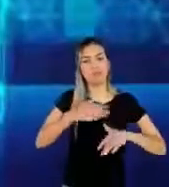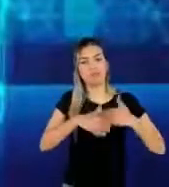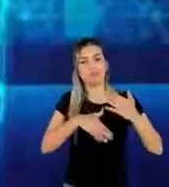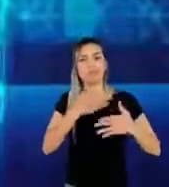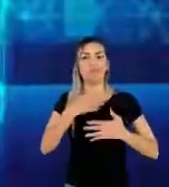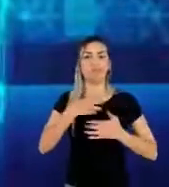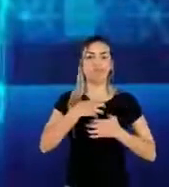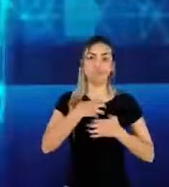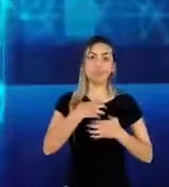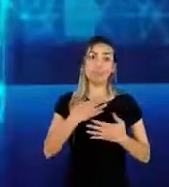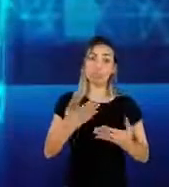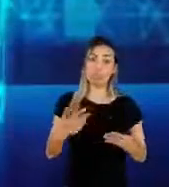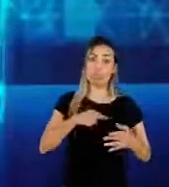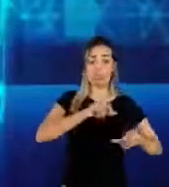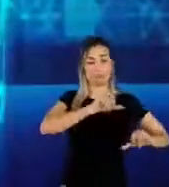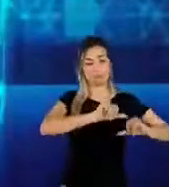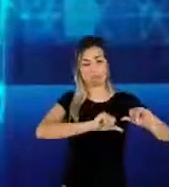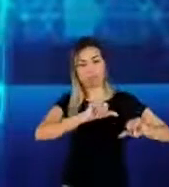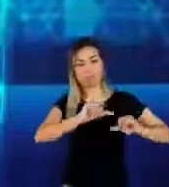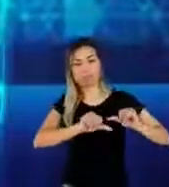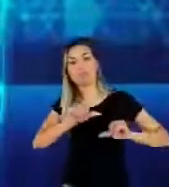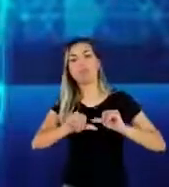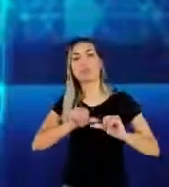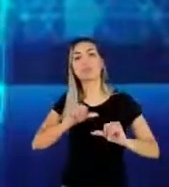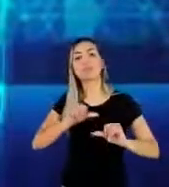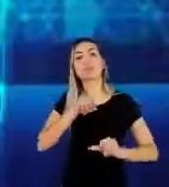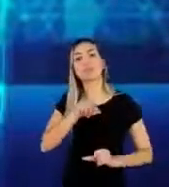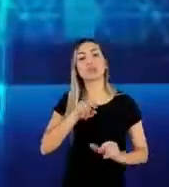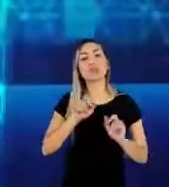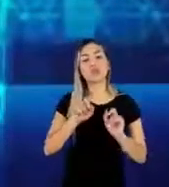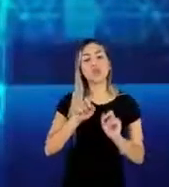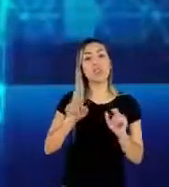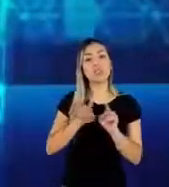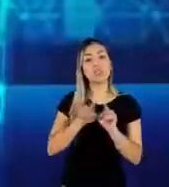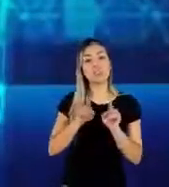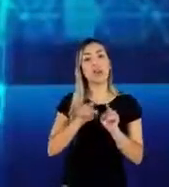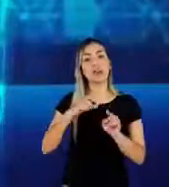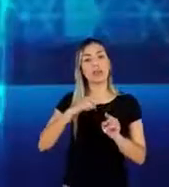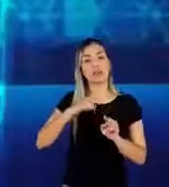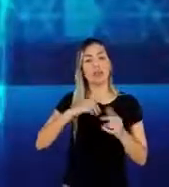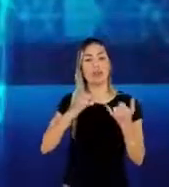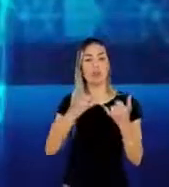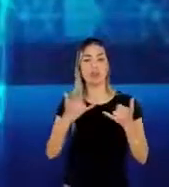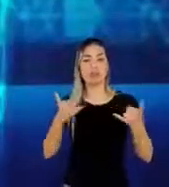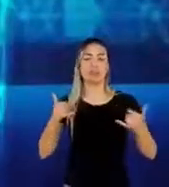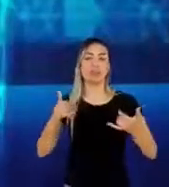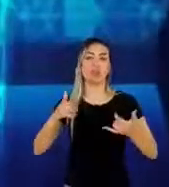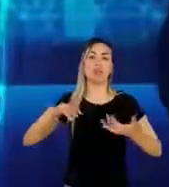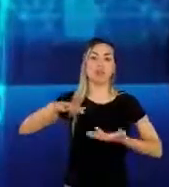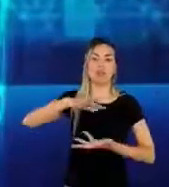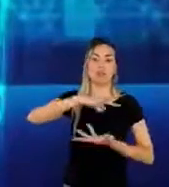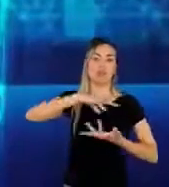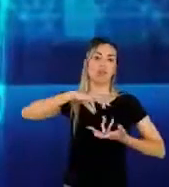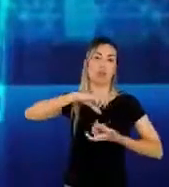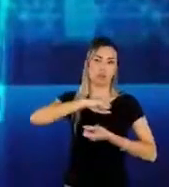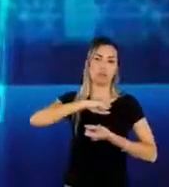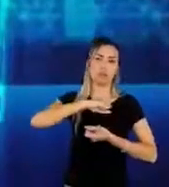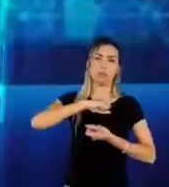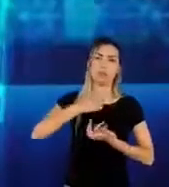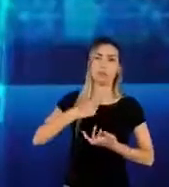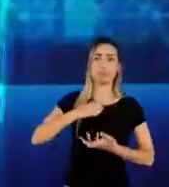ela acontece com a geração de energia sustentável. Então, nós estamos gerando energia